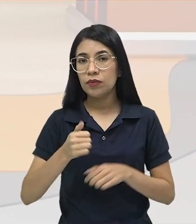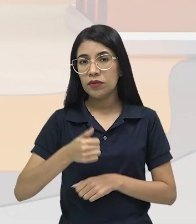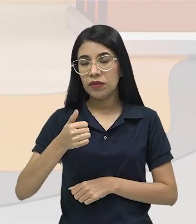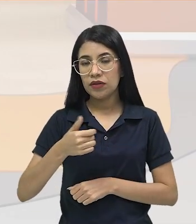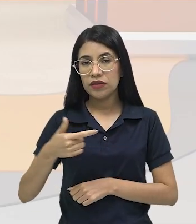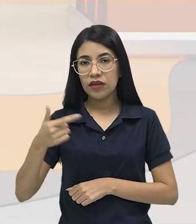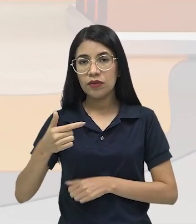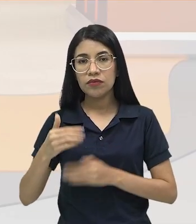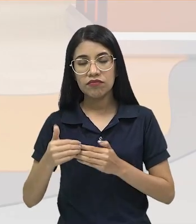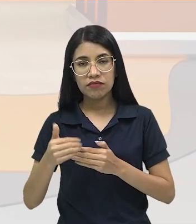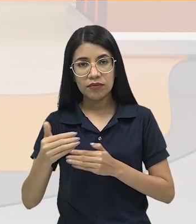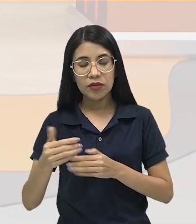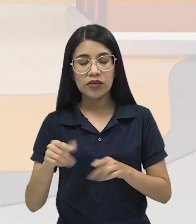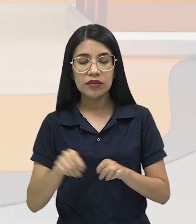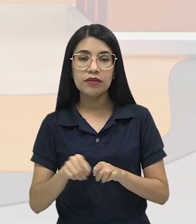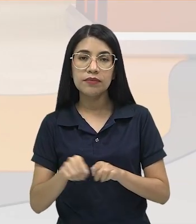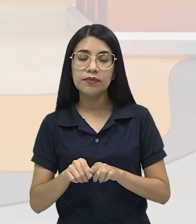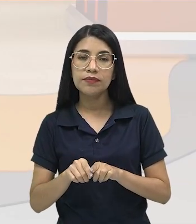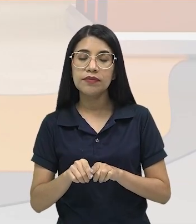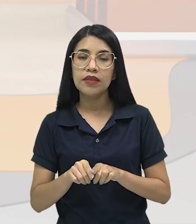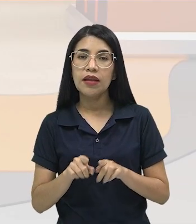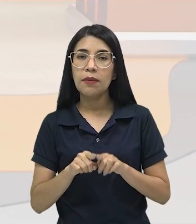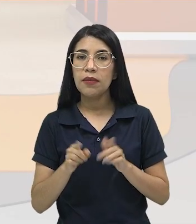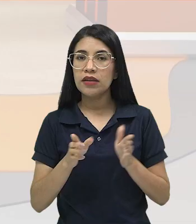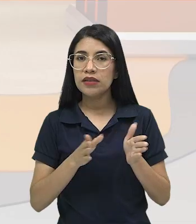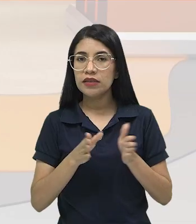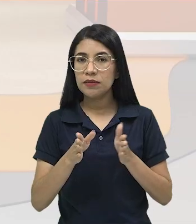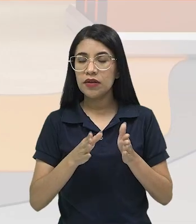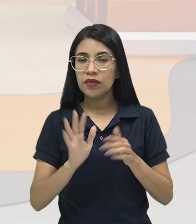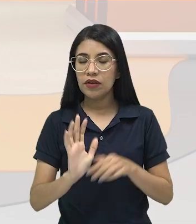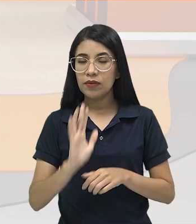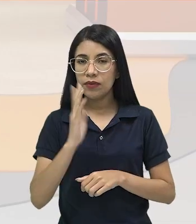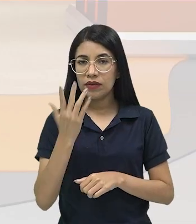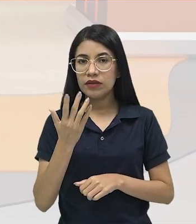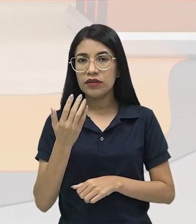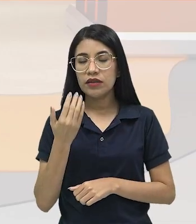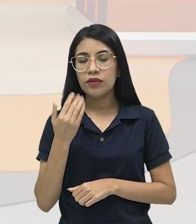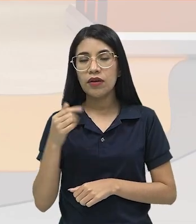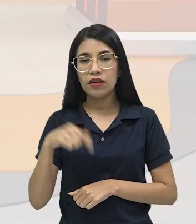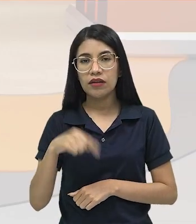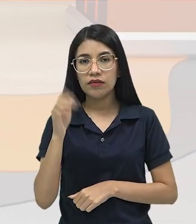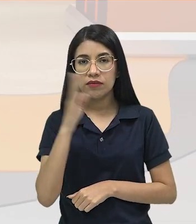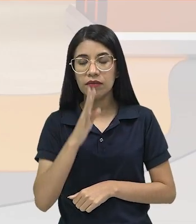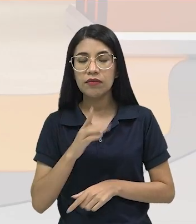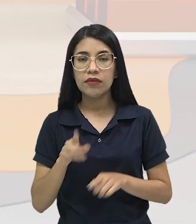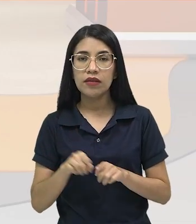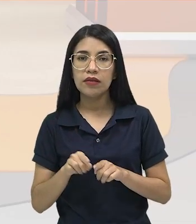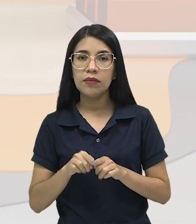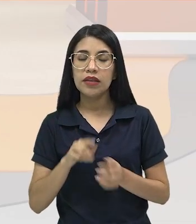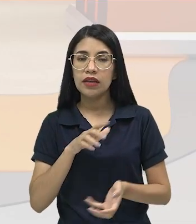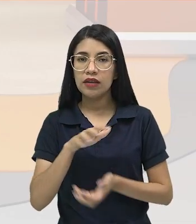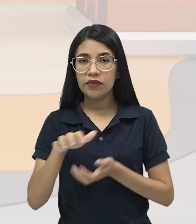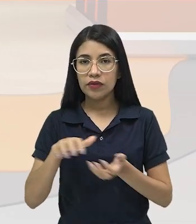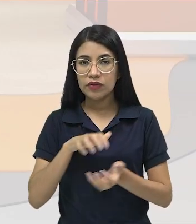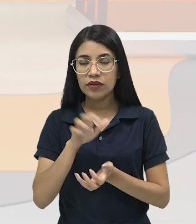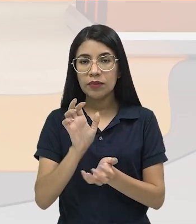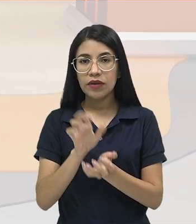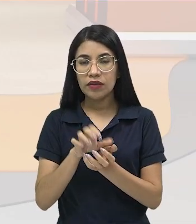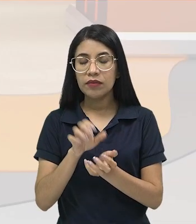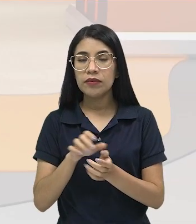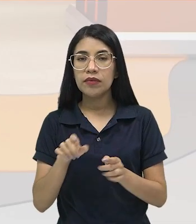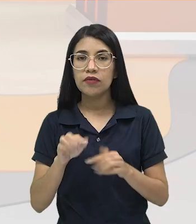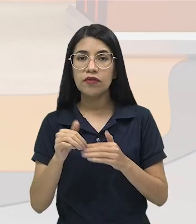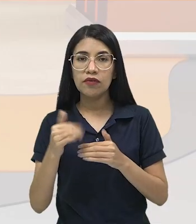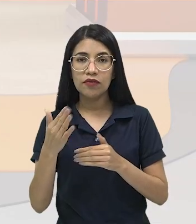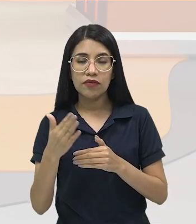pouco mais à frente. Mas, enquanto isso se desenrola aqui no Brasil, na insurreição pernambucana, fora